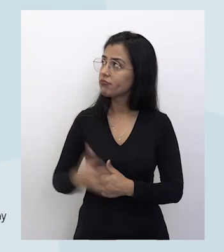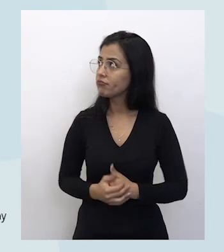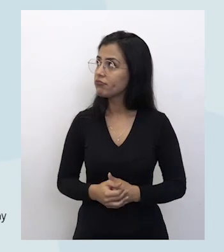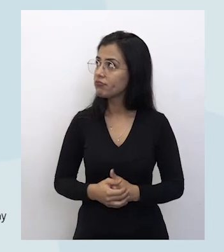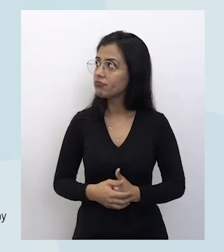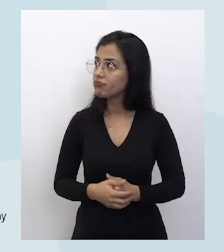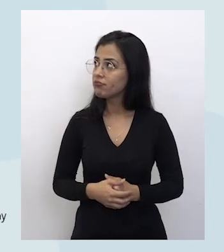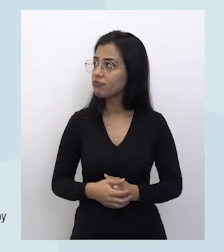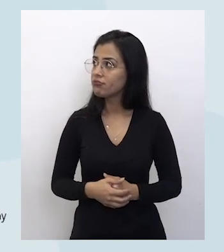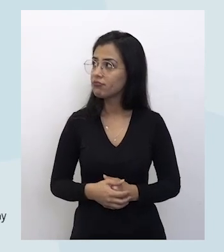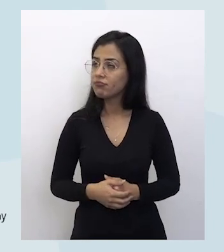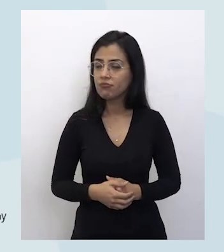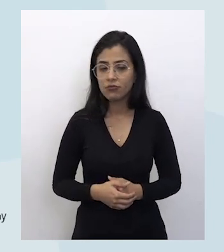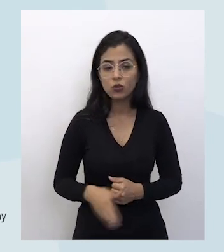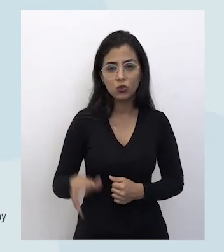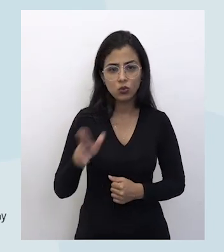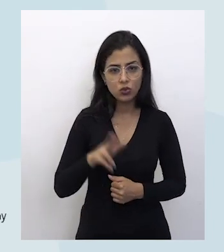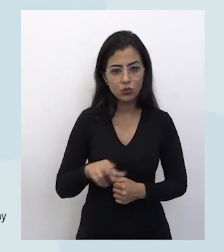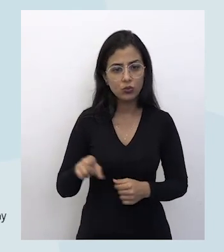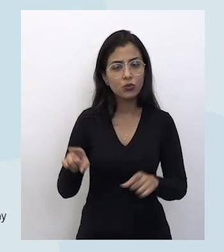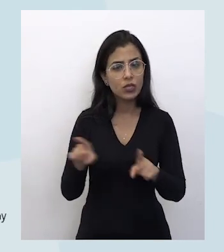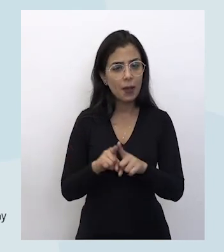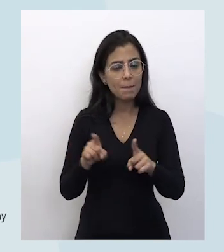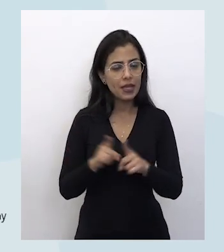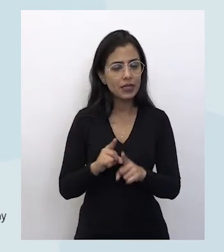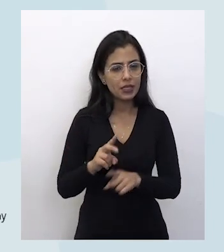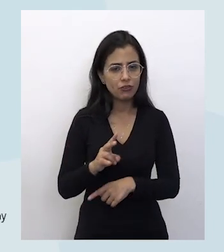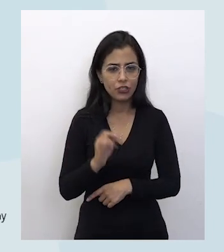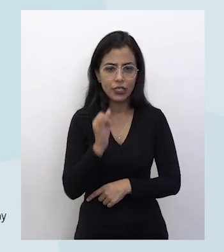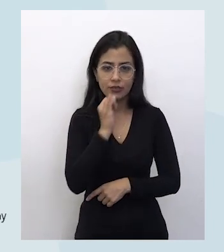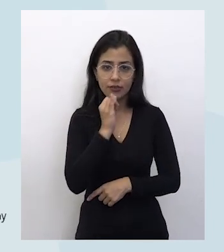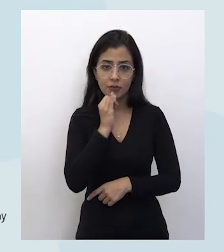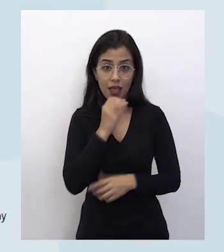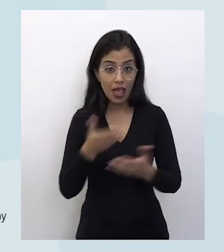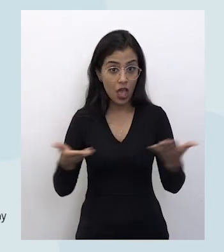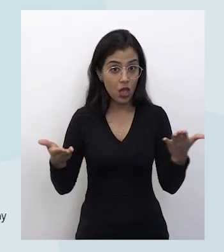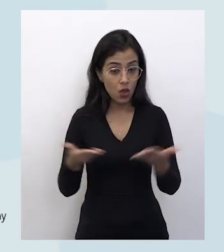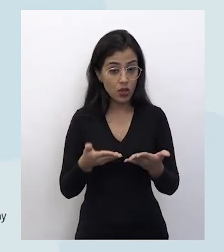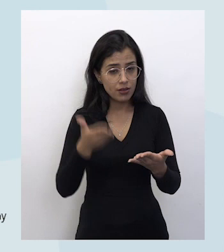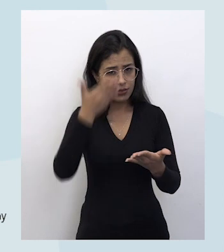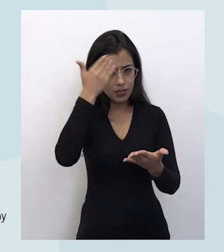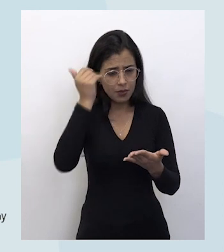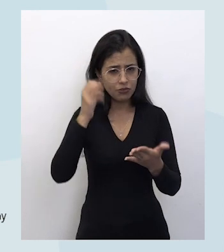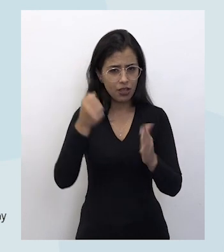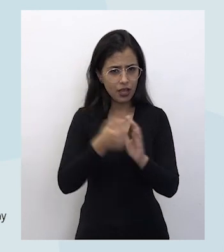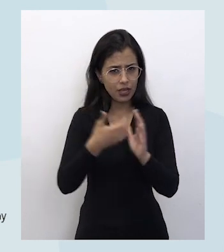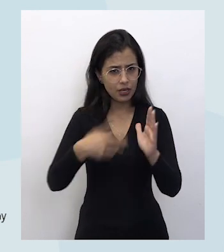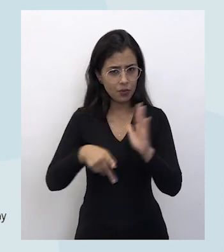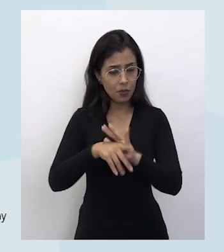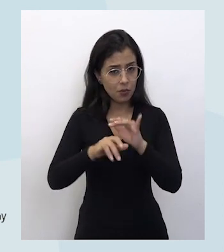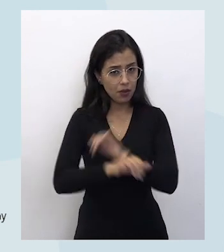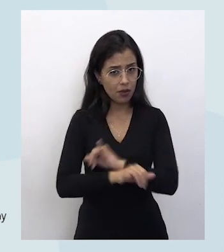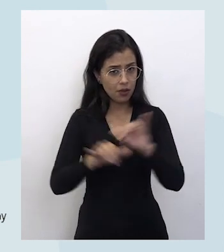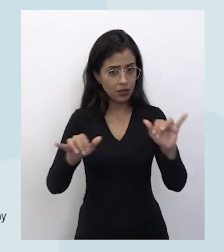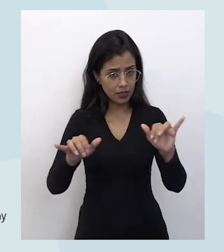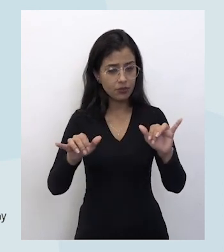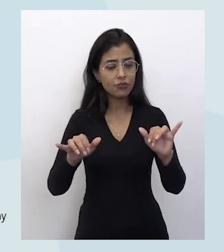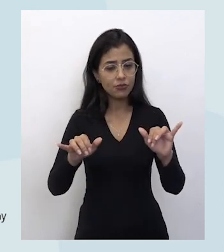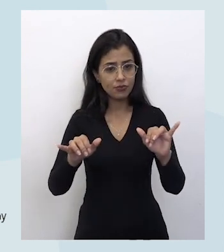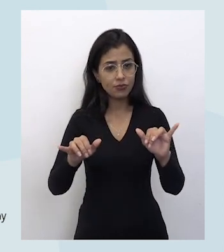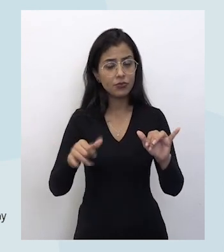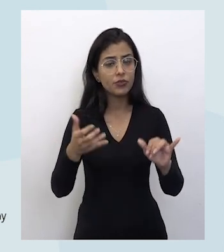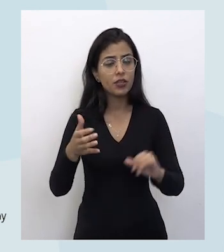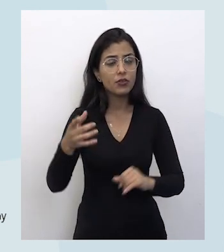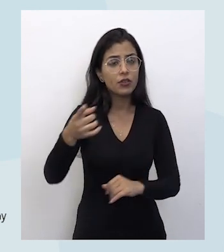aí, usamos, né, como exemplo, agora que nós sabemos a característica de uma campanha, né, de uma campanha publicitária, eu